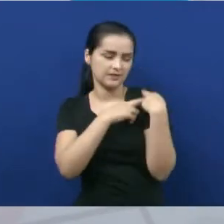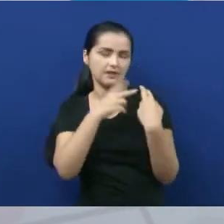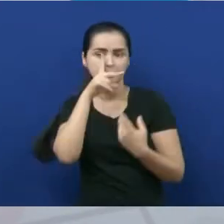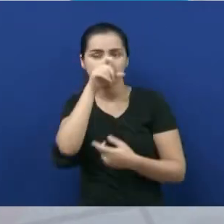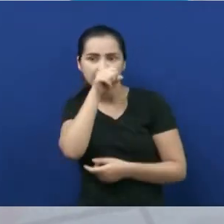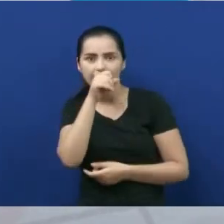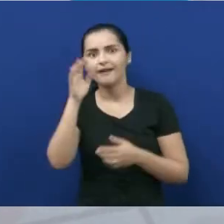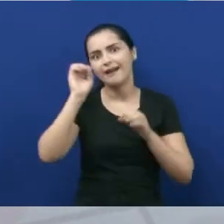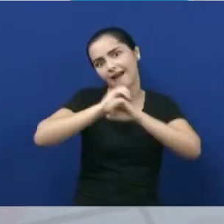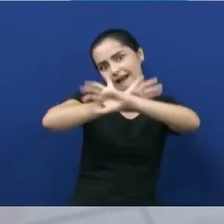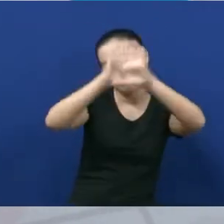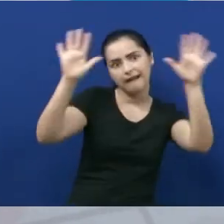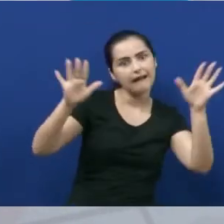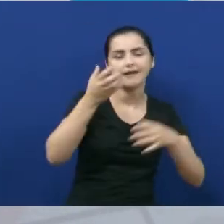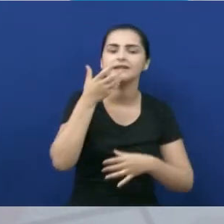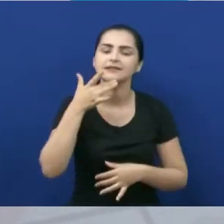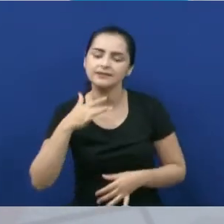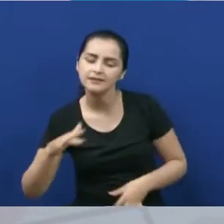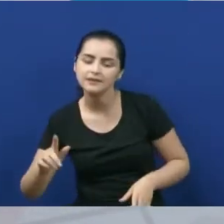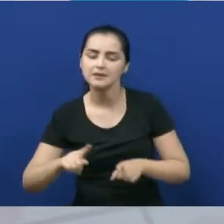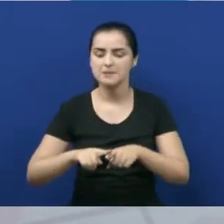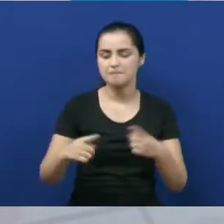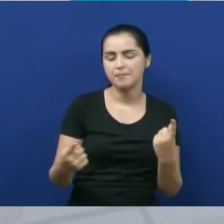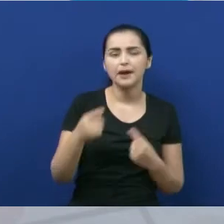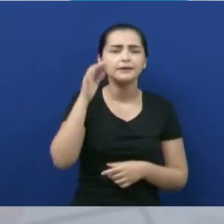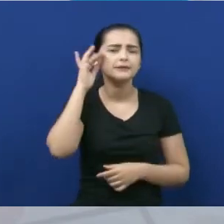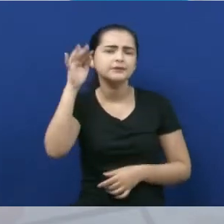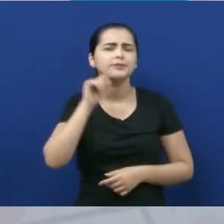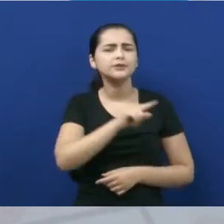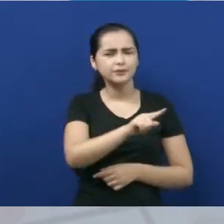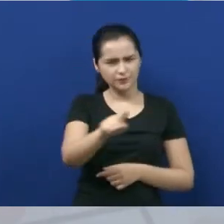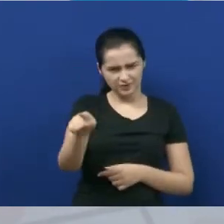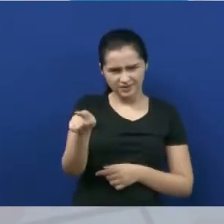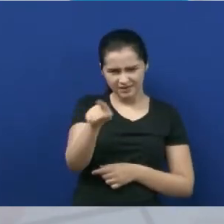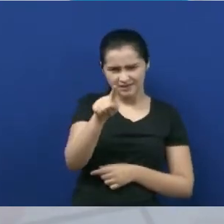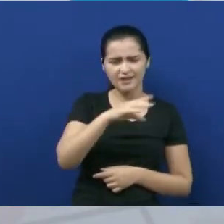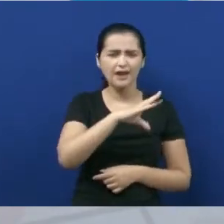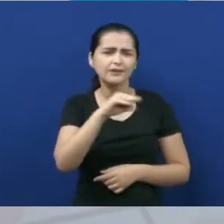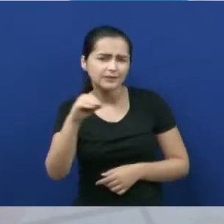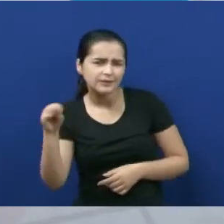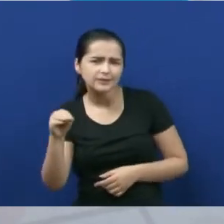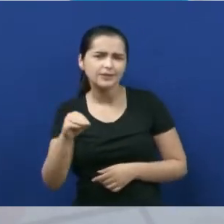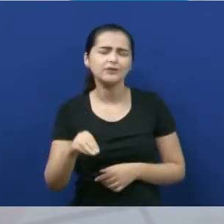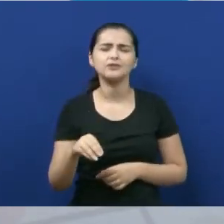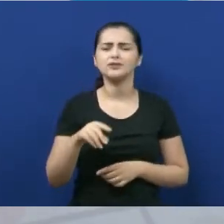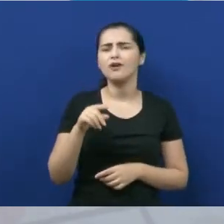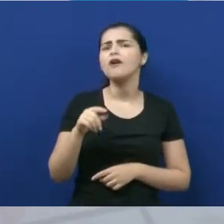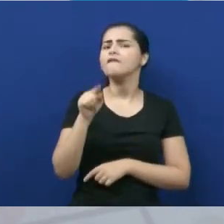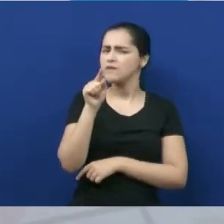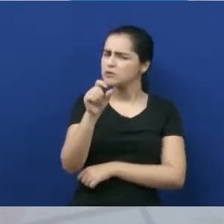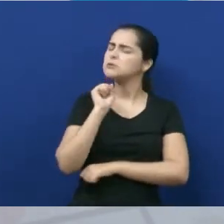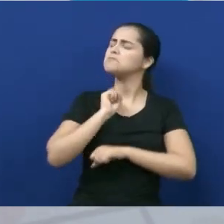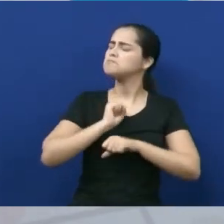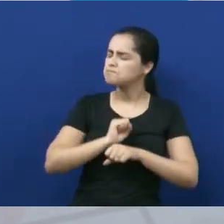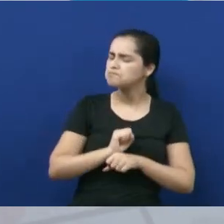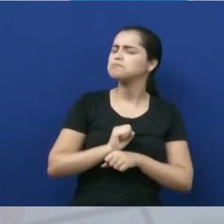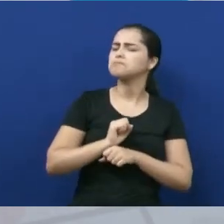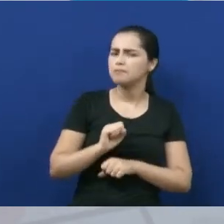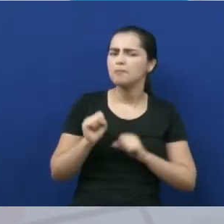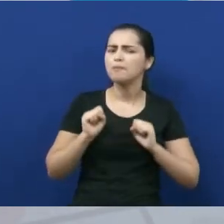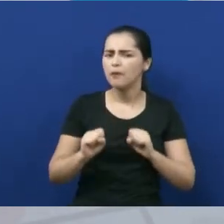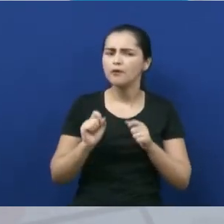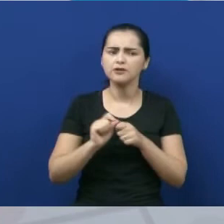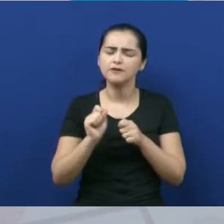mas imagina vocês adolescentes né todo mundo queria ouviu esse dos Pais Olha você pode fazer o que quiser da sua vida